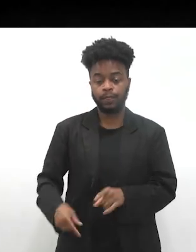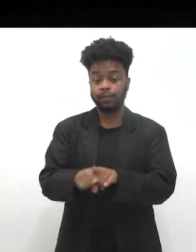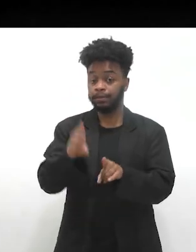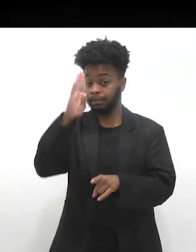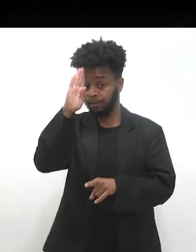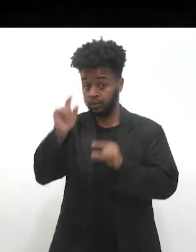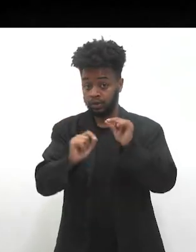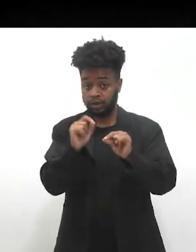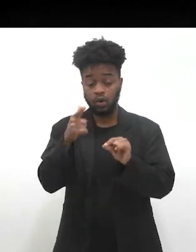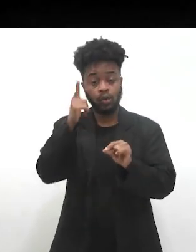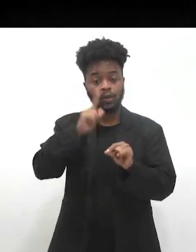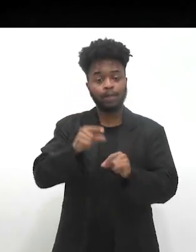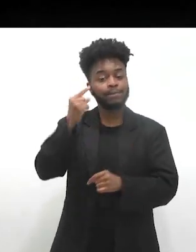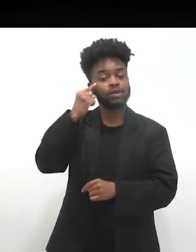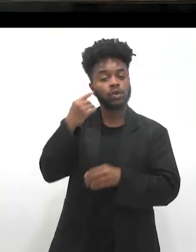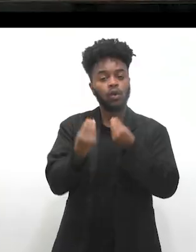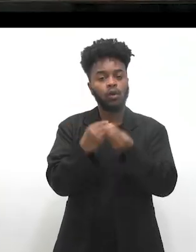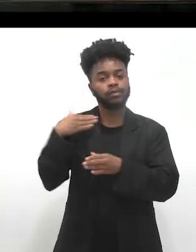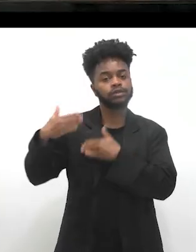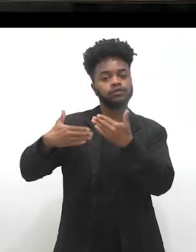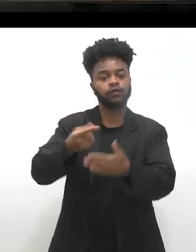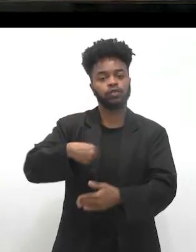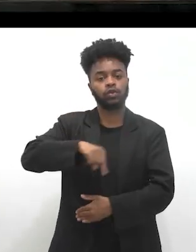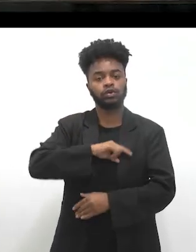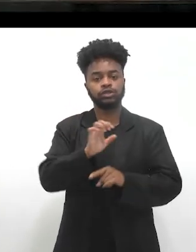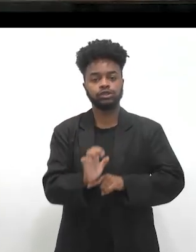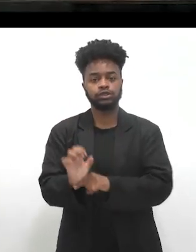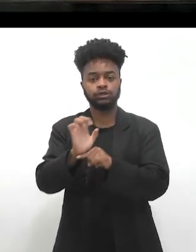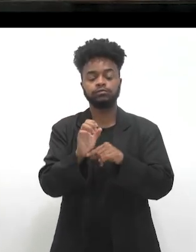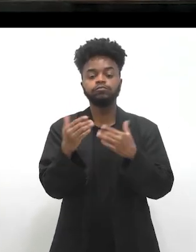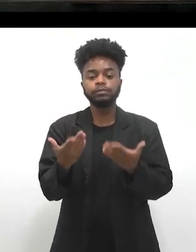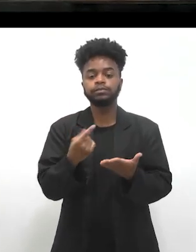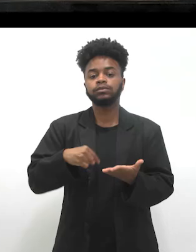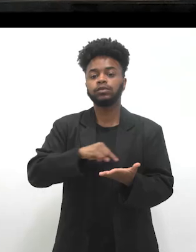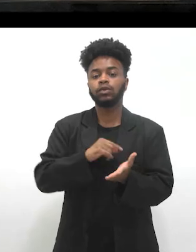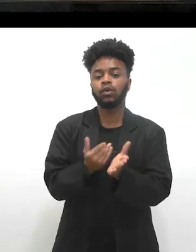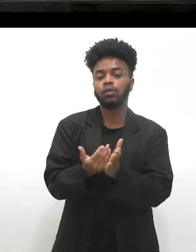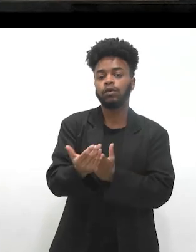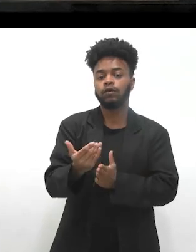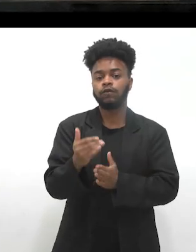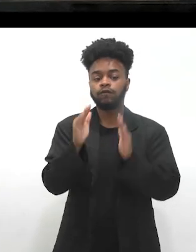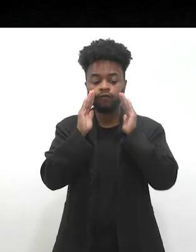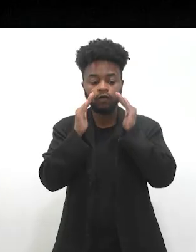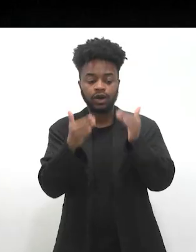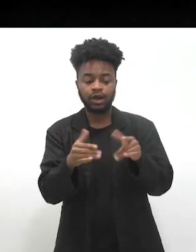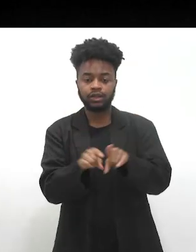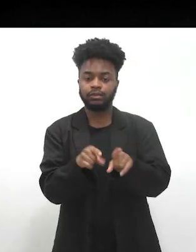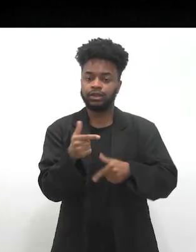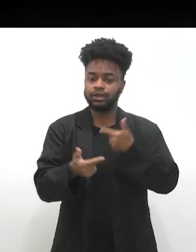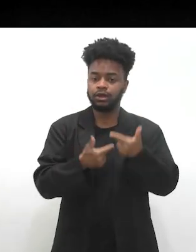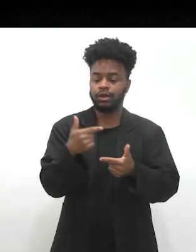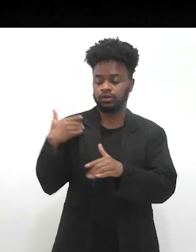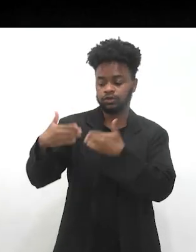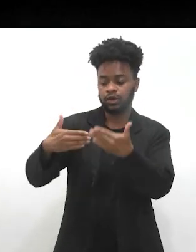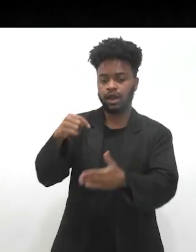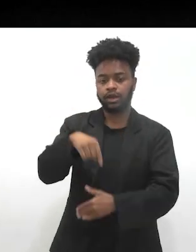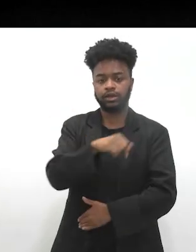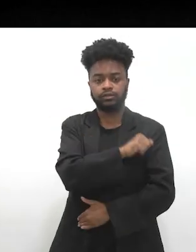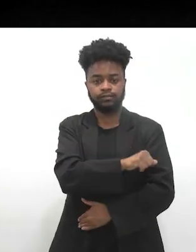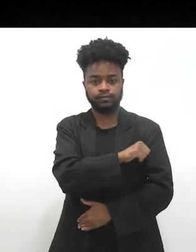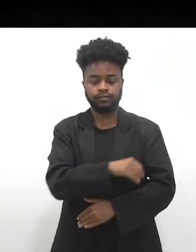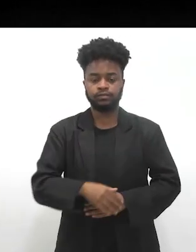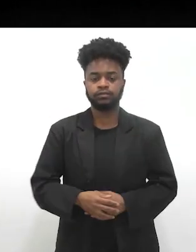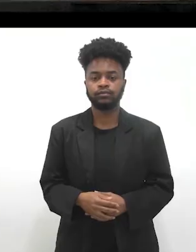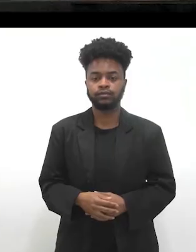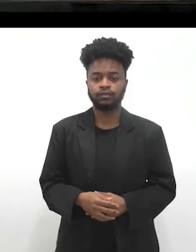mais ainda, que possa ser pensado o desenvolvimento do nosso Estado. Então, nós começamos a focar e a trabalhar com o desenvolvimento do Estado do Rio de